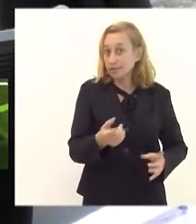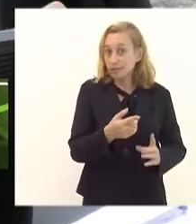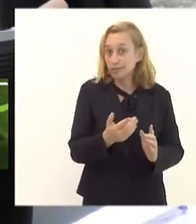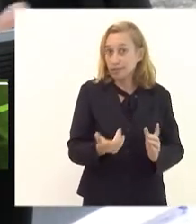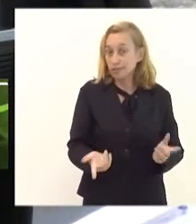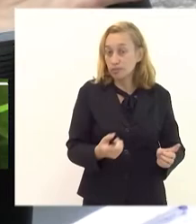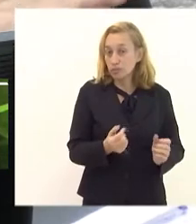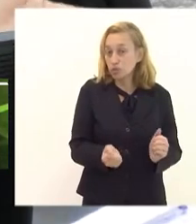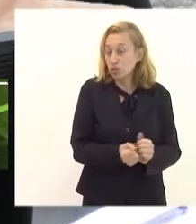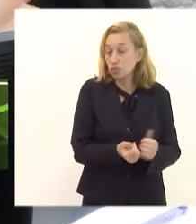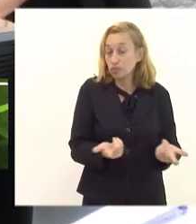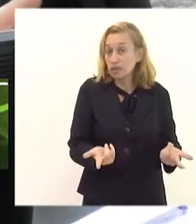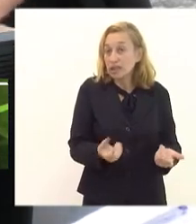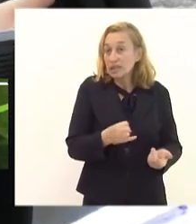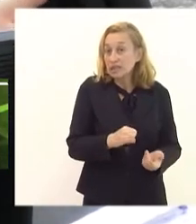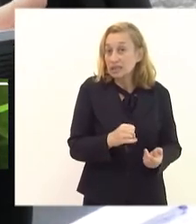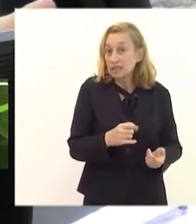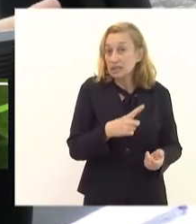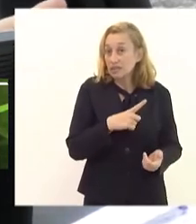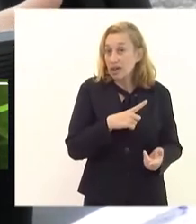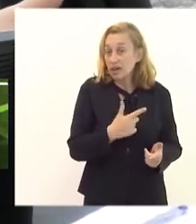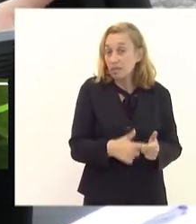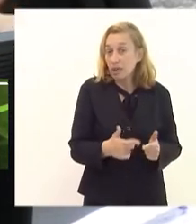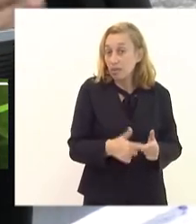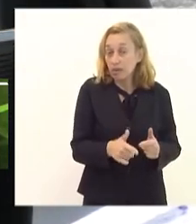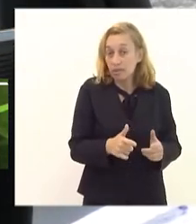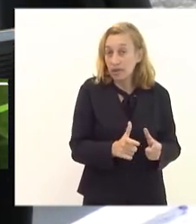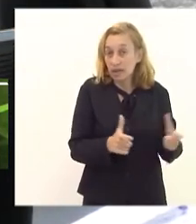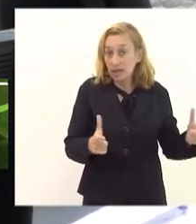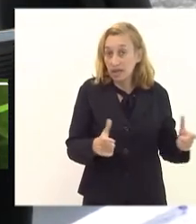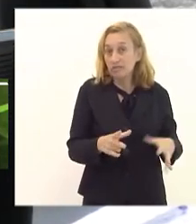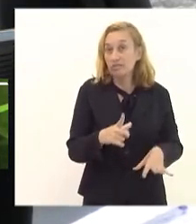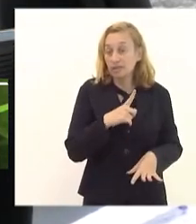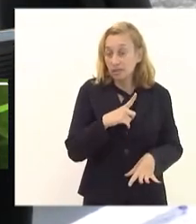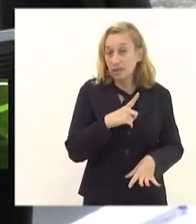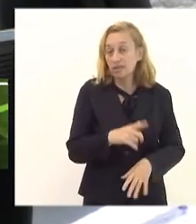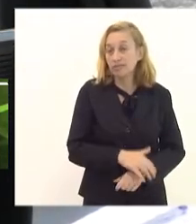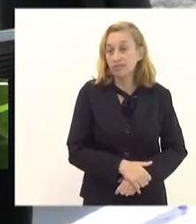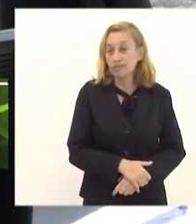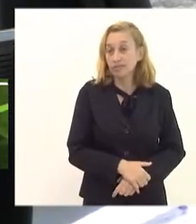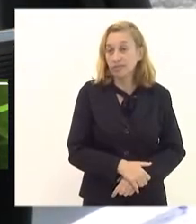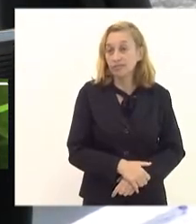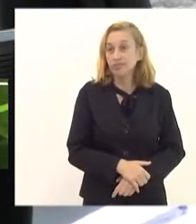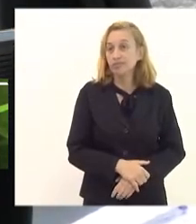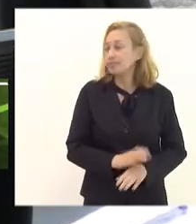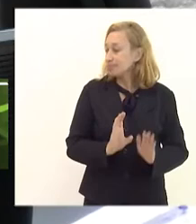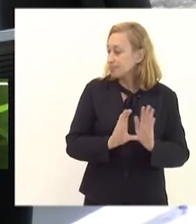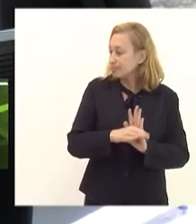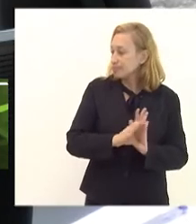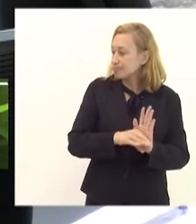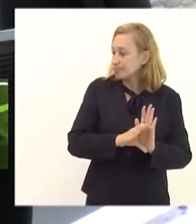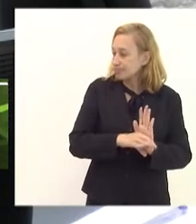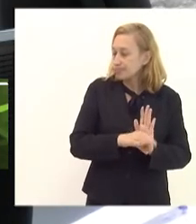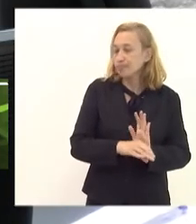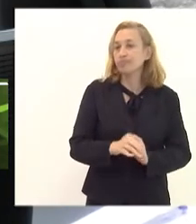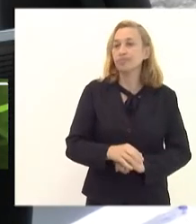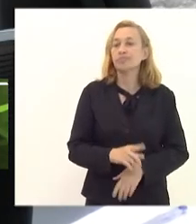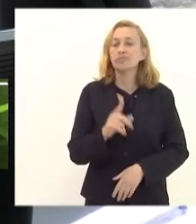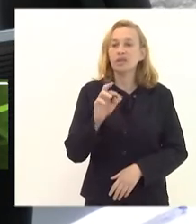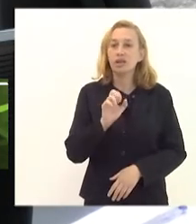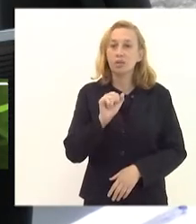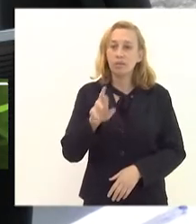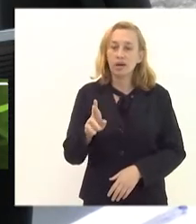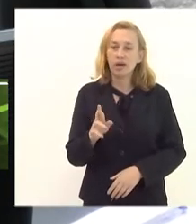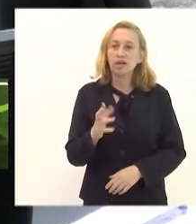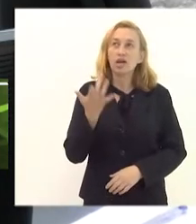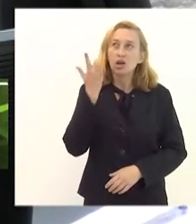desses rios. Porque se tiver, vai inundar, não tem saída. Então, esses conceitos, o Eliomar, é